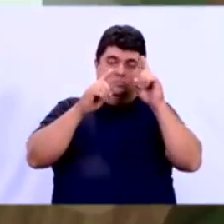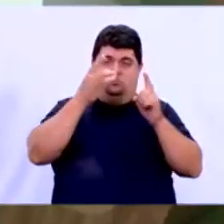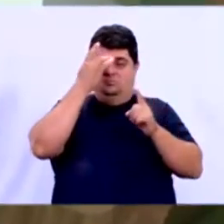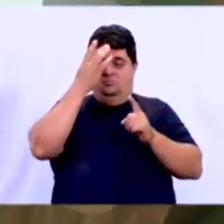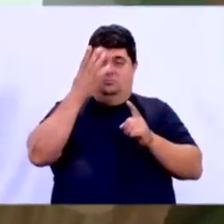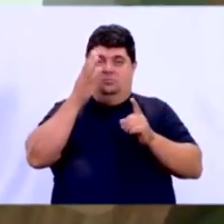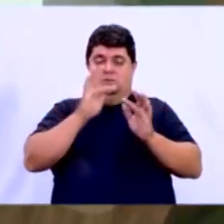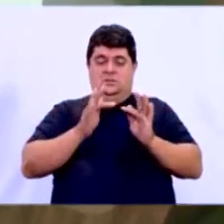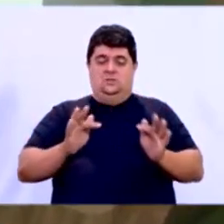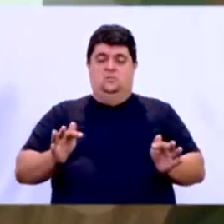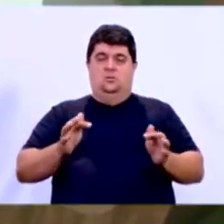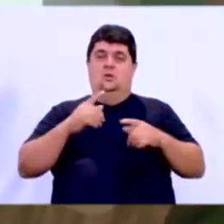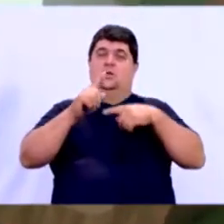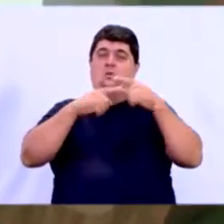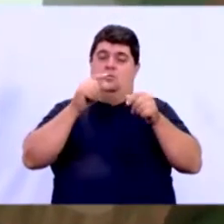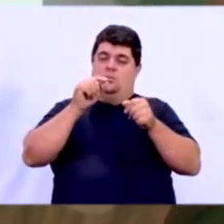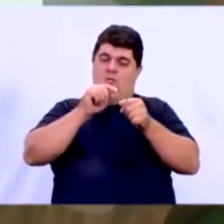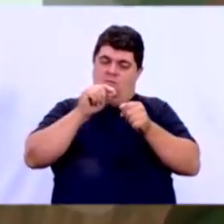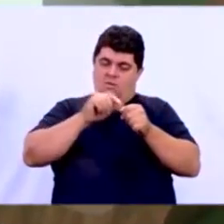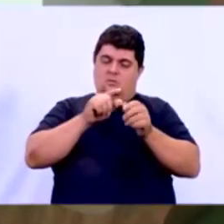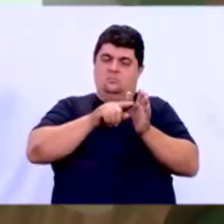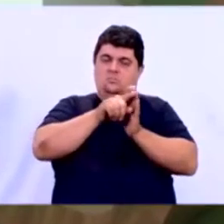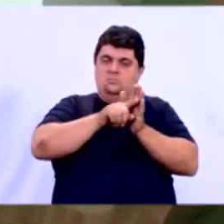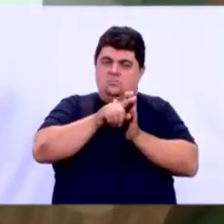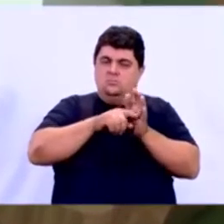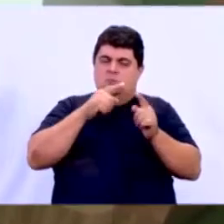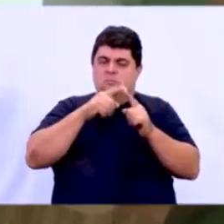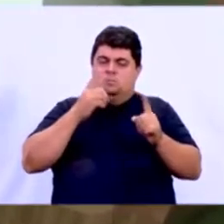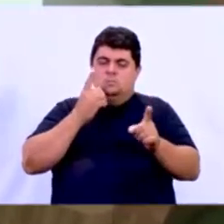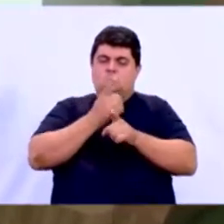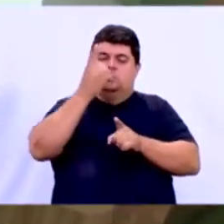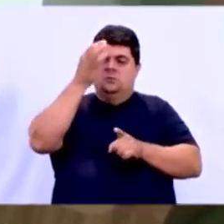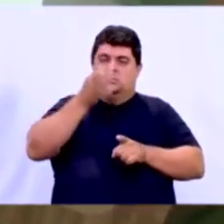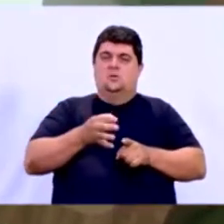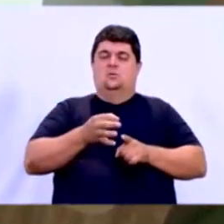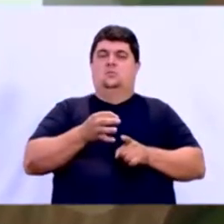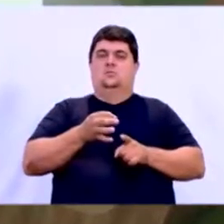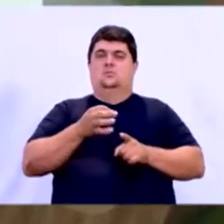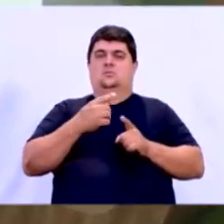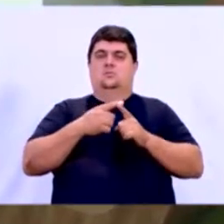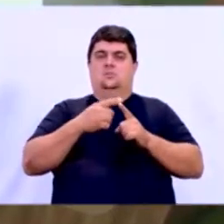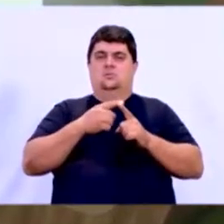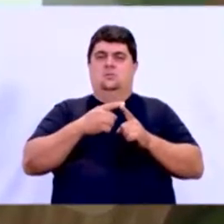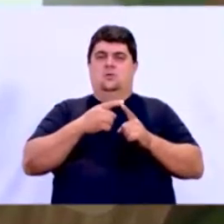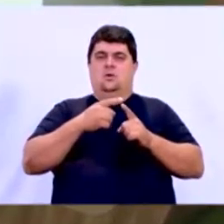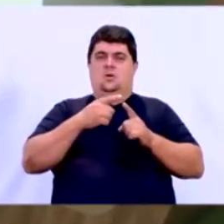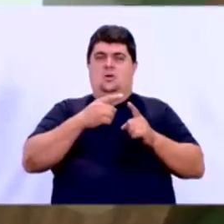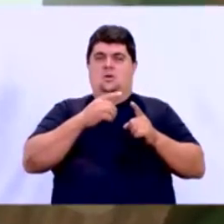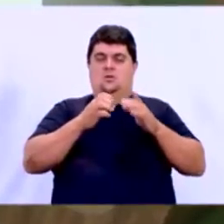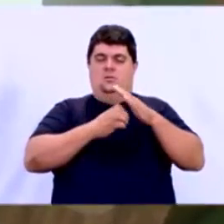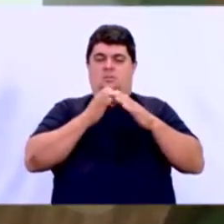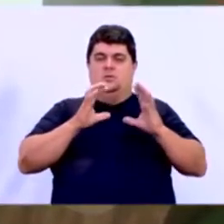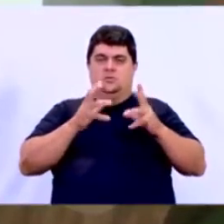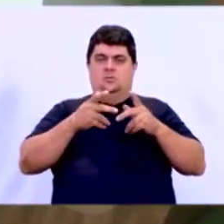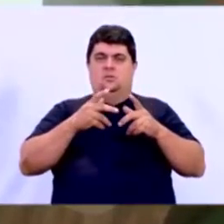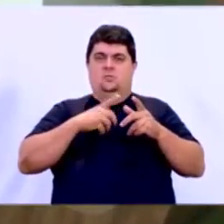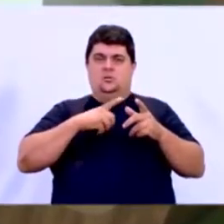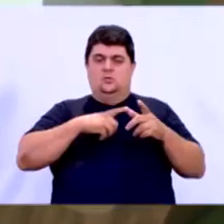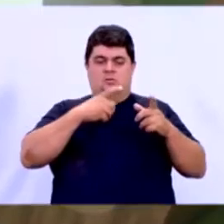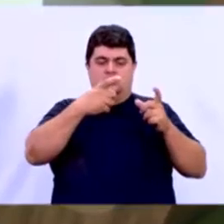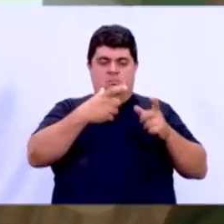né? Porque depois eles vão ter que fazer uma pesquisa para identificar isso. Porque muitas vezes o que a transportadora elas fazem é tentar trabalhar com